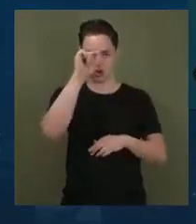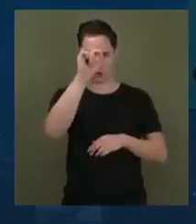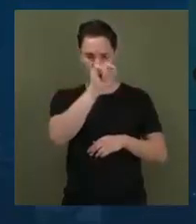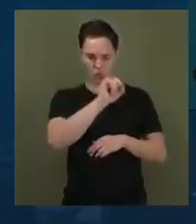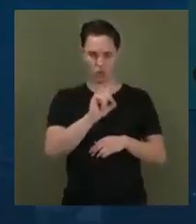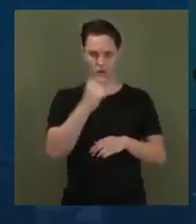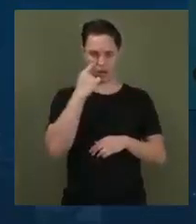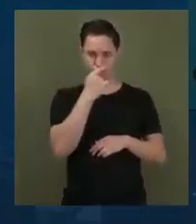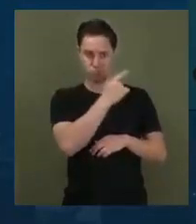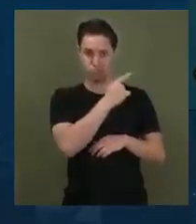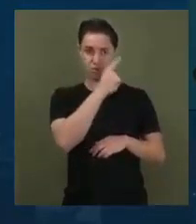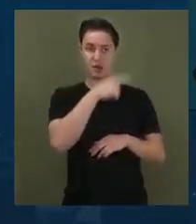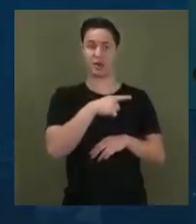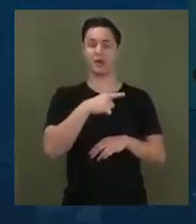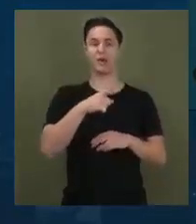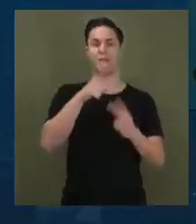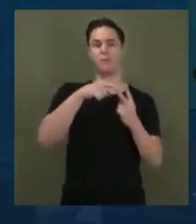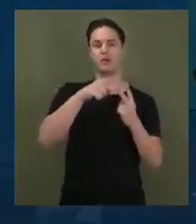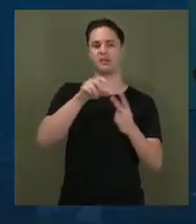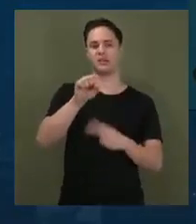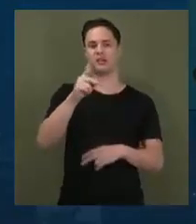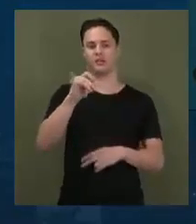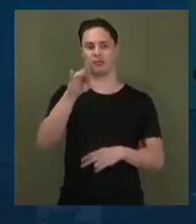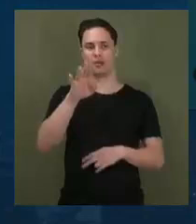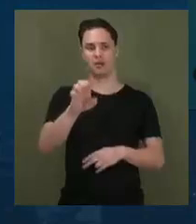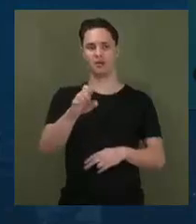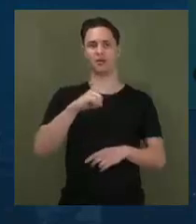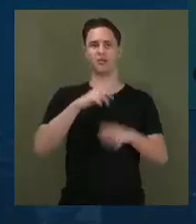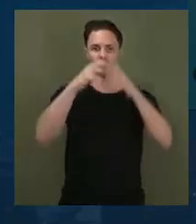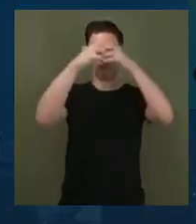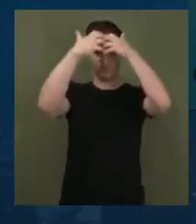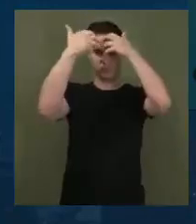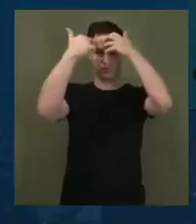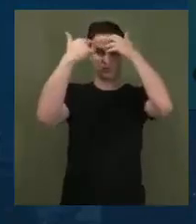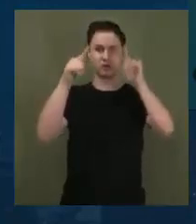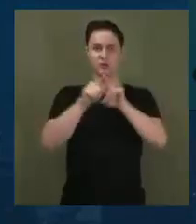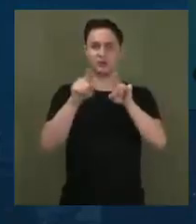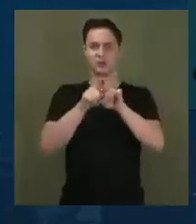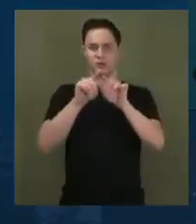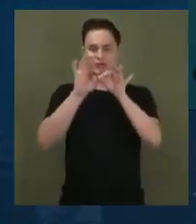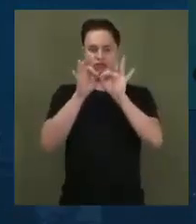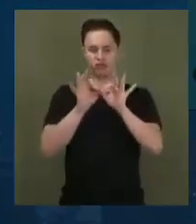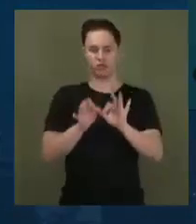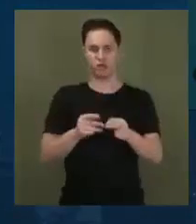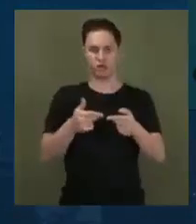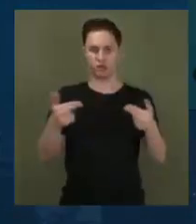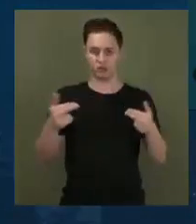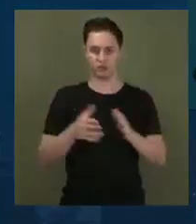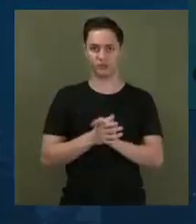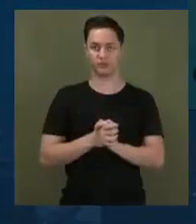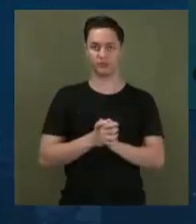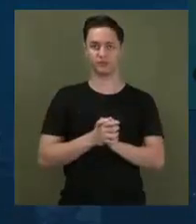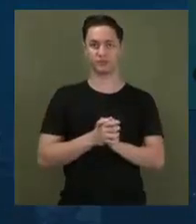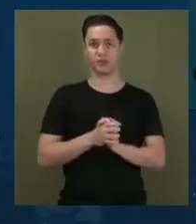spike no encéfalo, fazendo inflamação do encéfalo, e a coloração núcleo capsídeo, para falar que não é